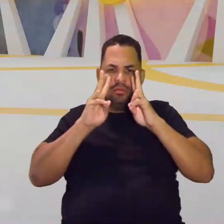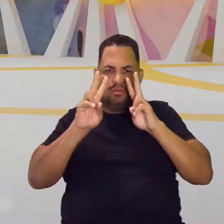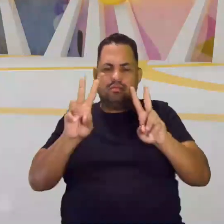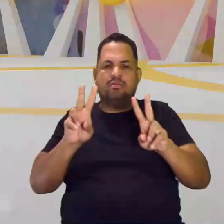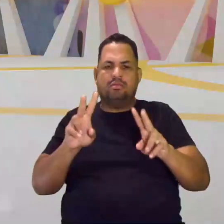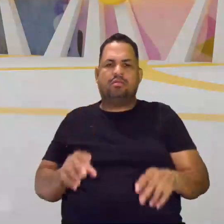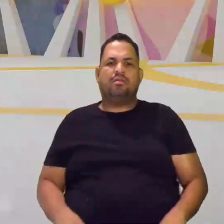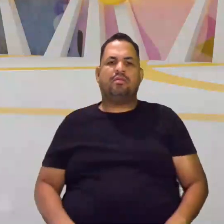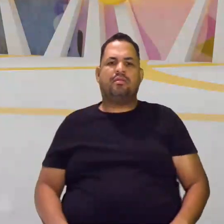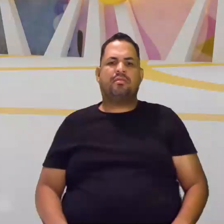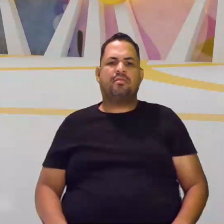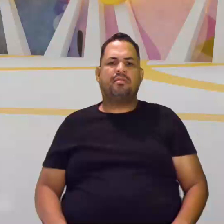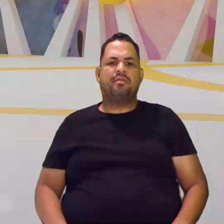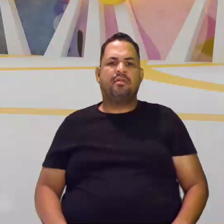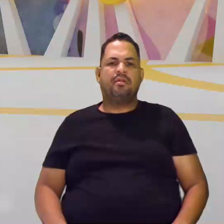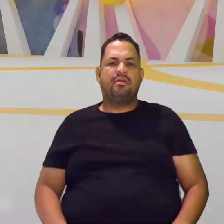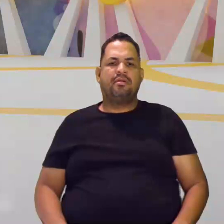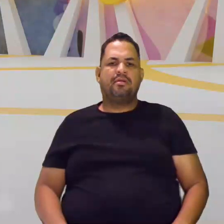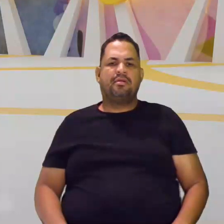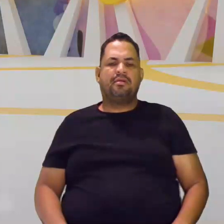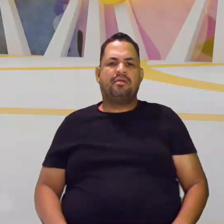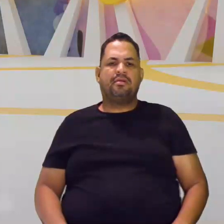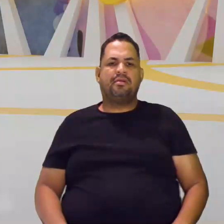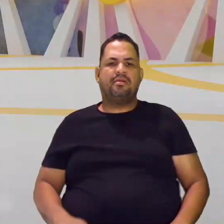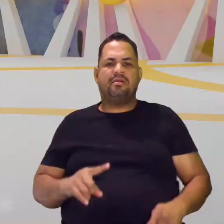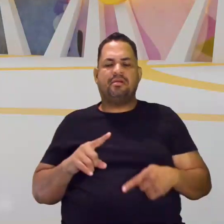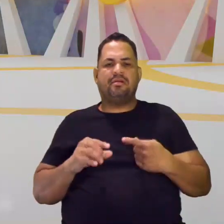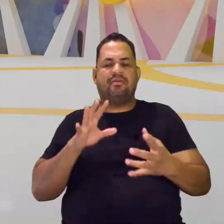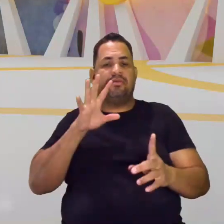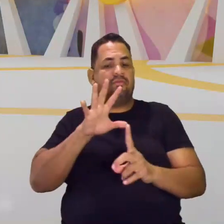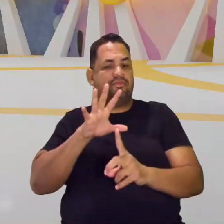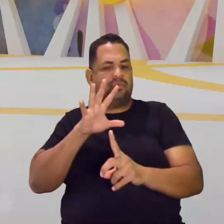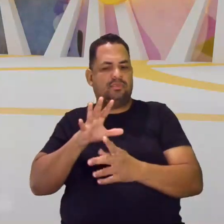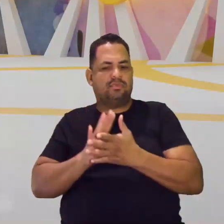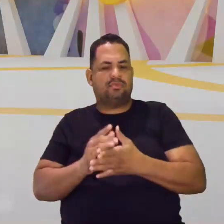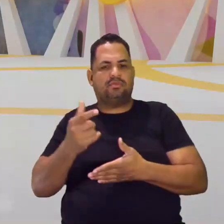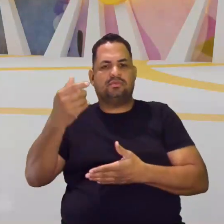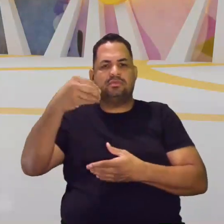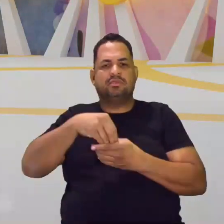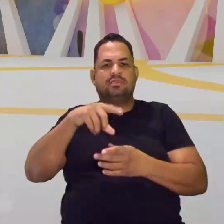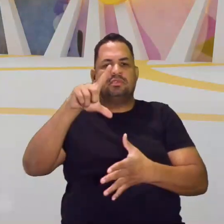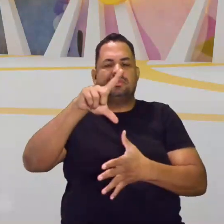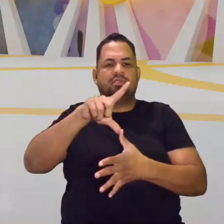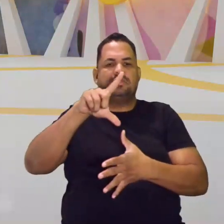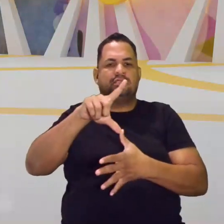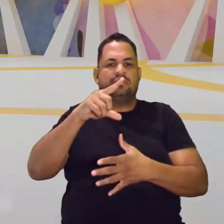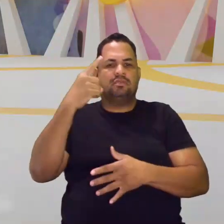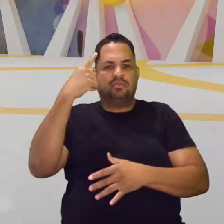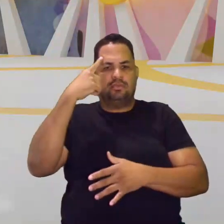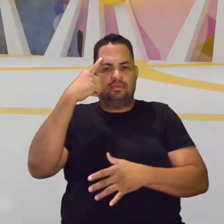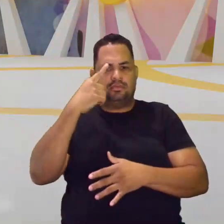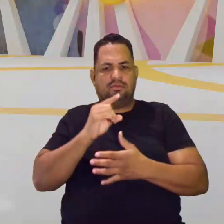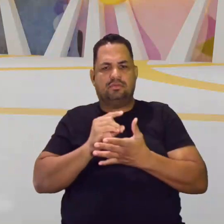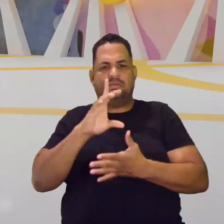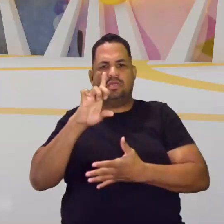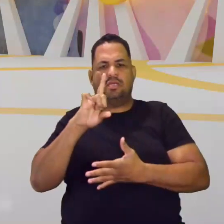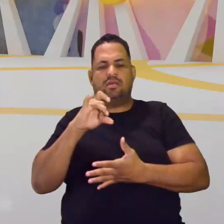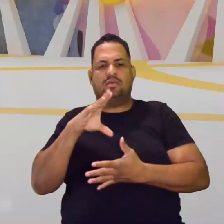aí que foi aí imposta na América Latina. Então, o pensamento decolonial é esse